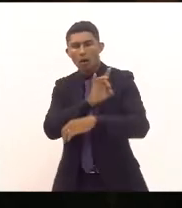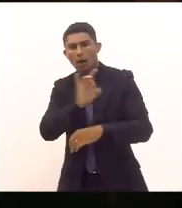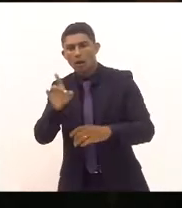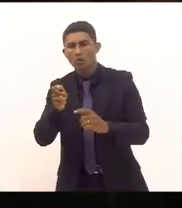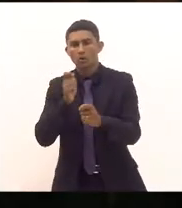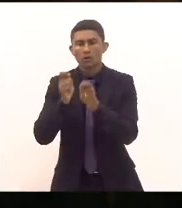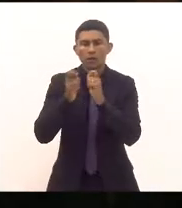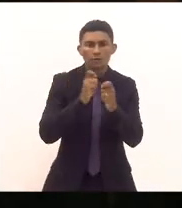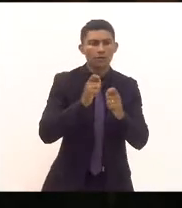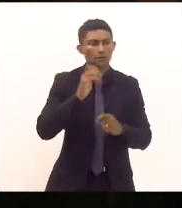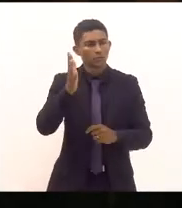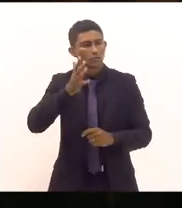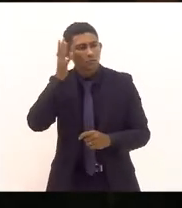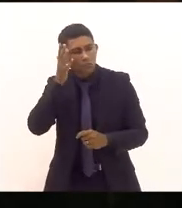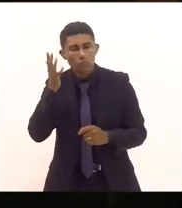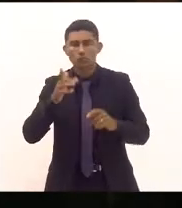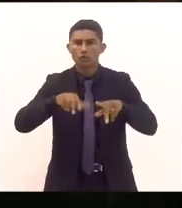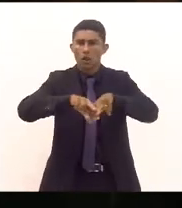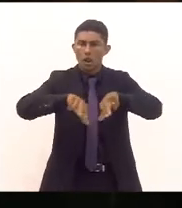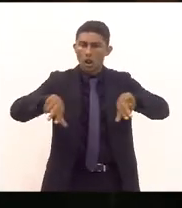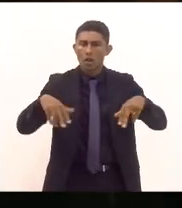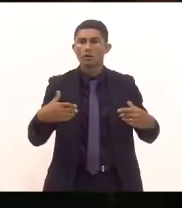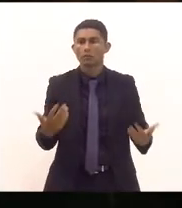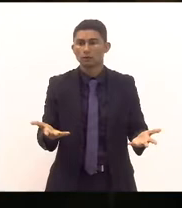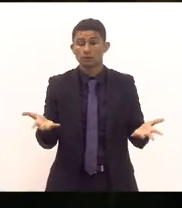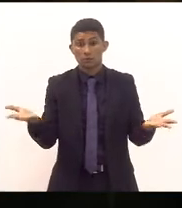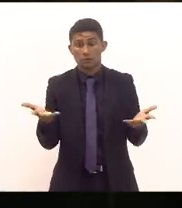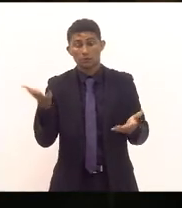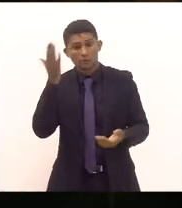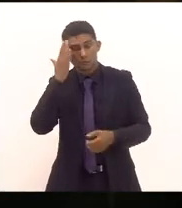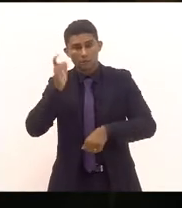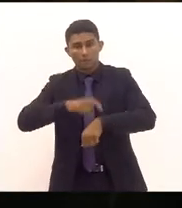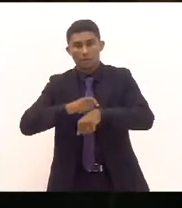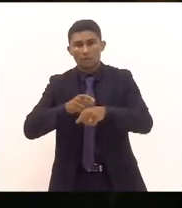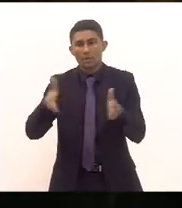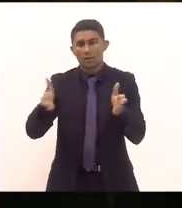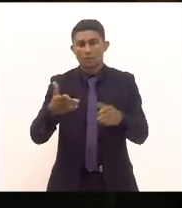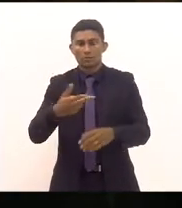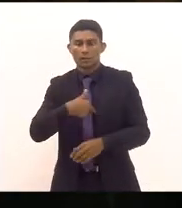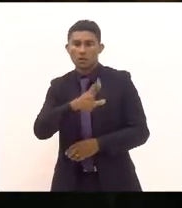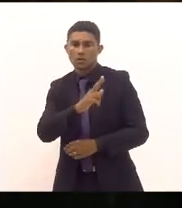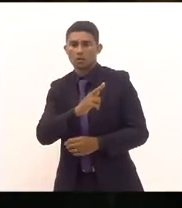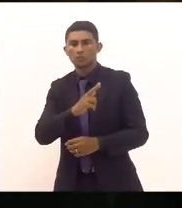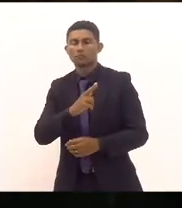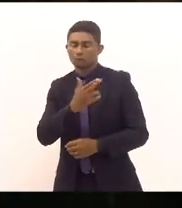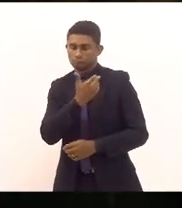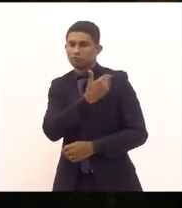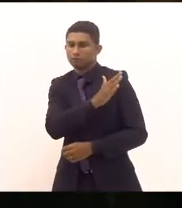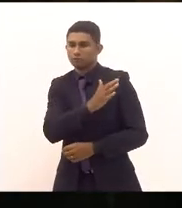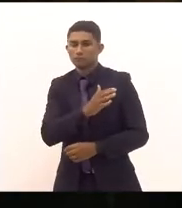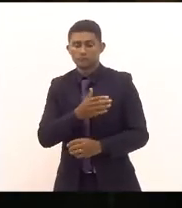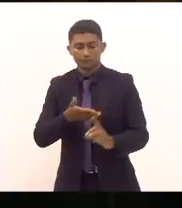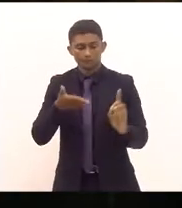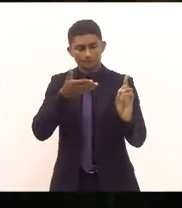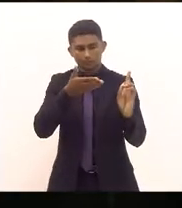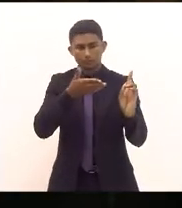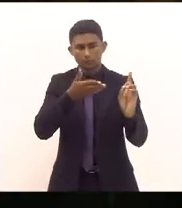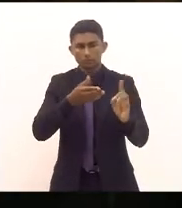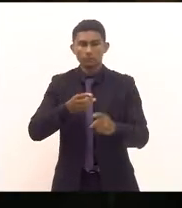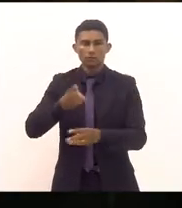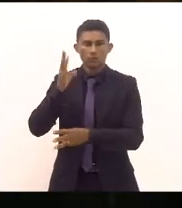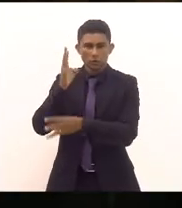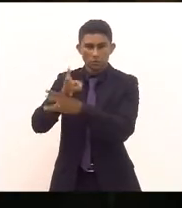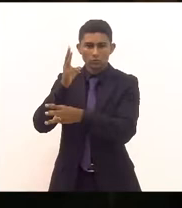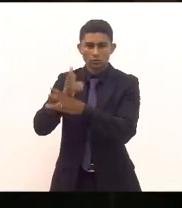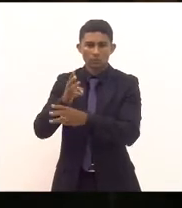entrevista em cada discurso nesses tempos de intolerância religiosa referente reverenciar a Oxóssi depois